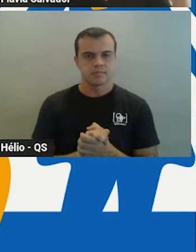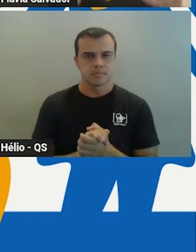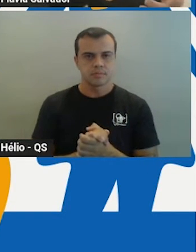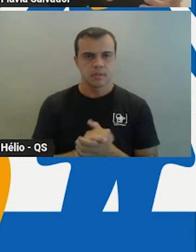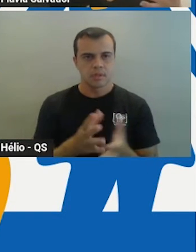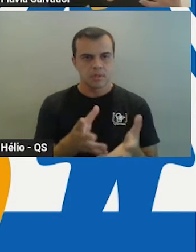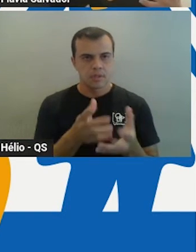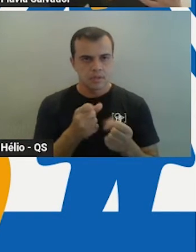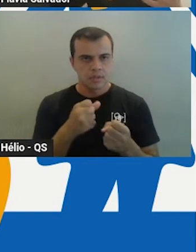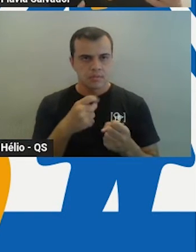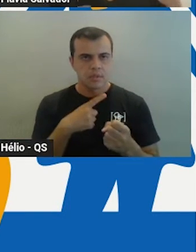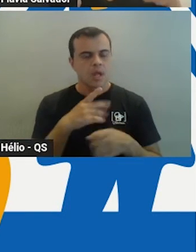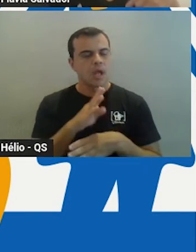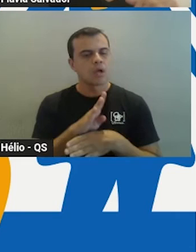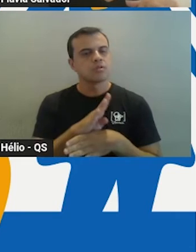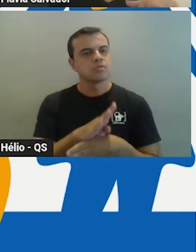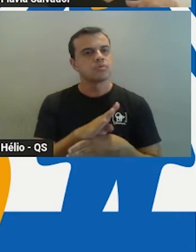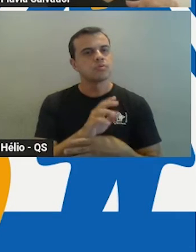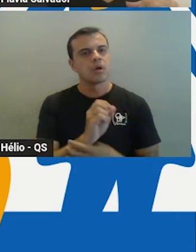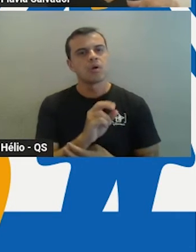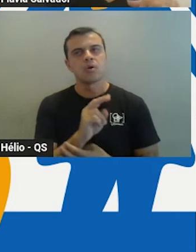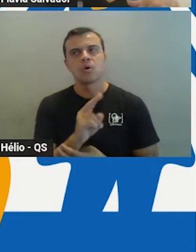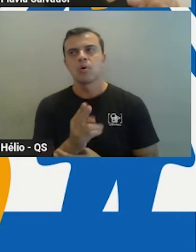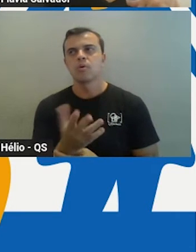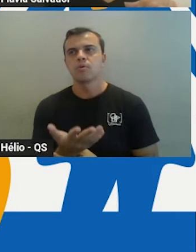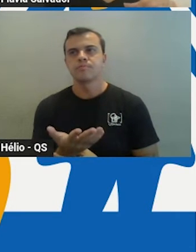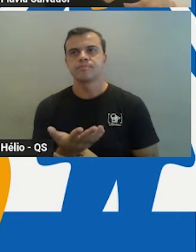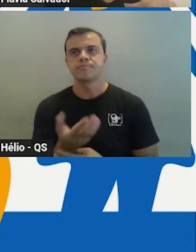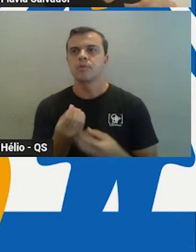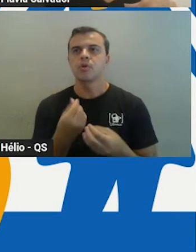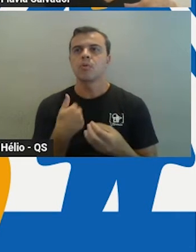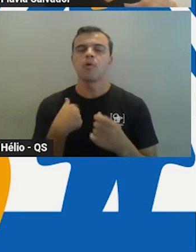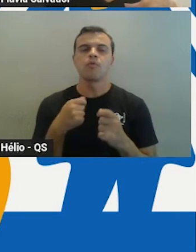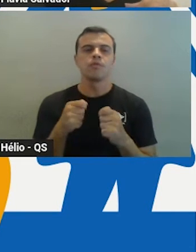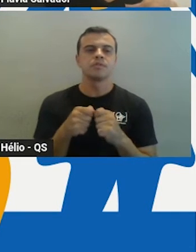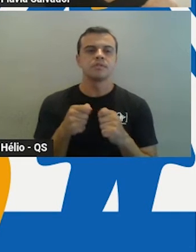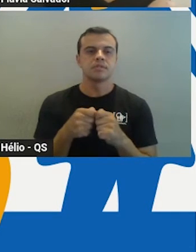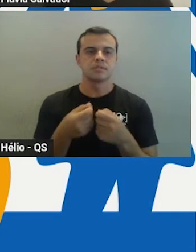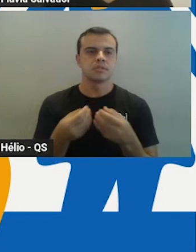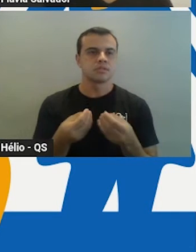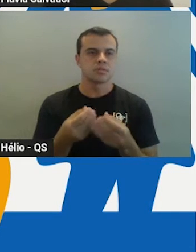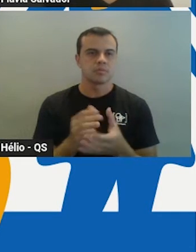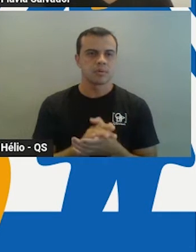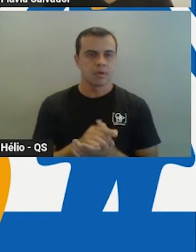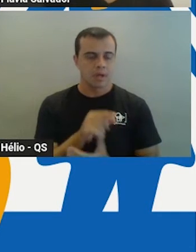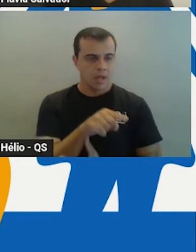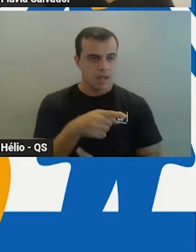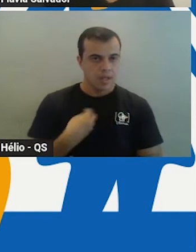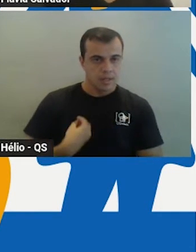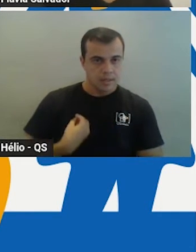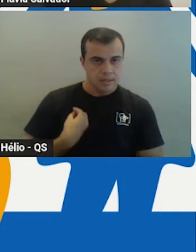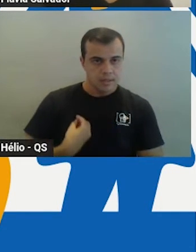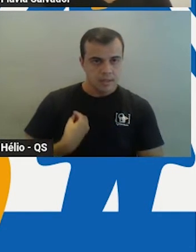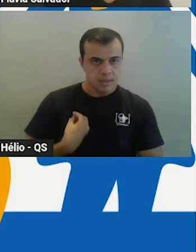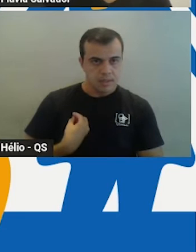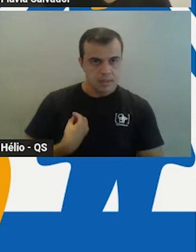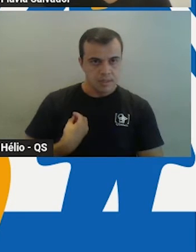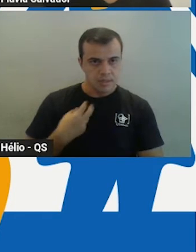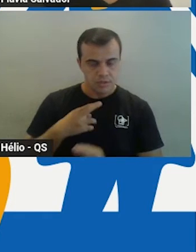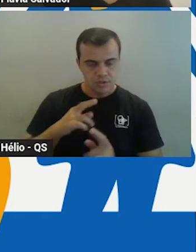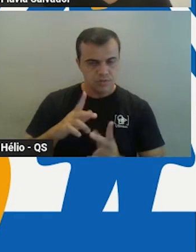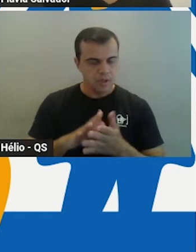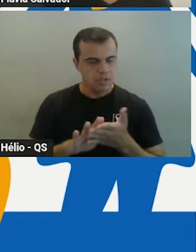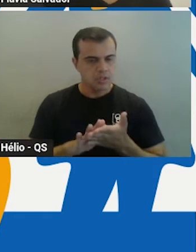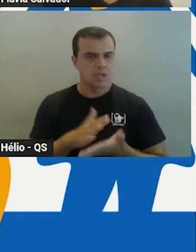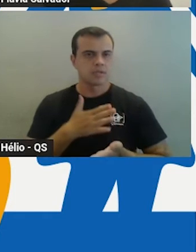receber, ajudar? Ou como que eu faria para ele estar aqui e não ser diferente em nada